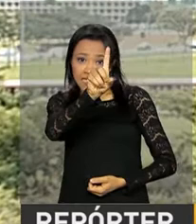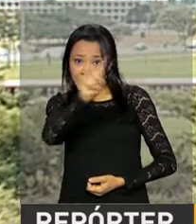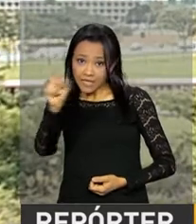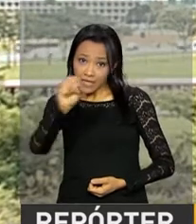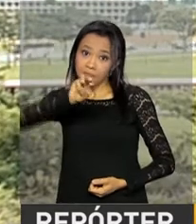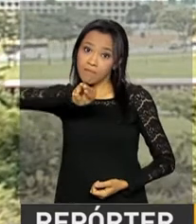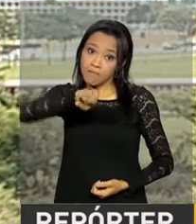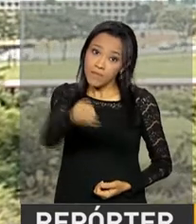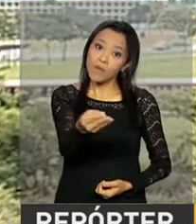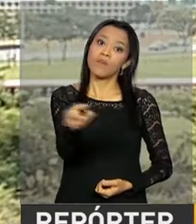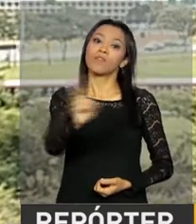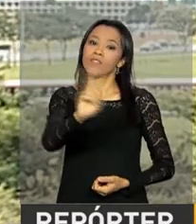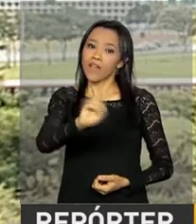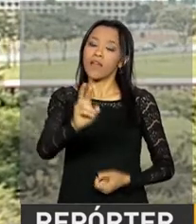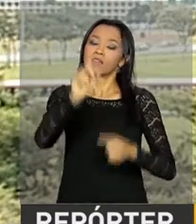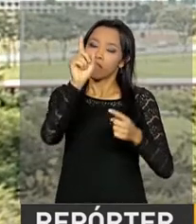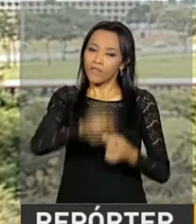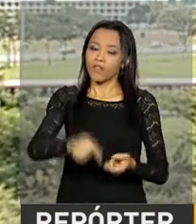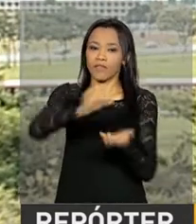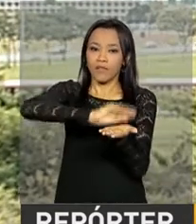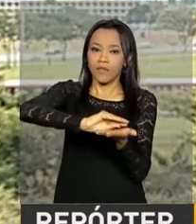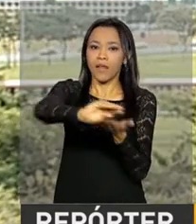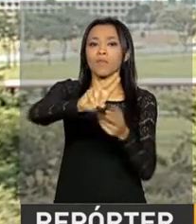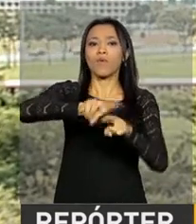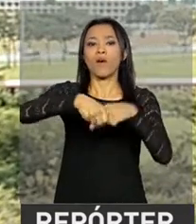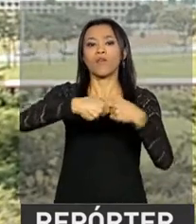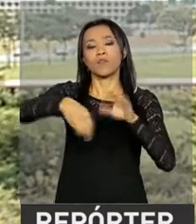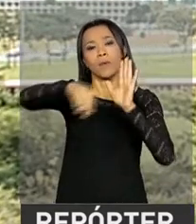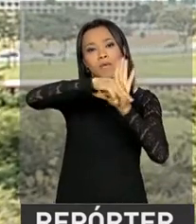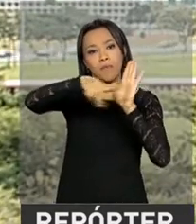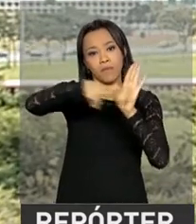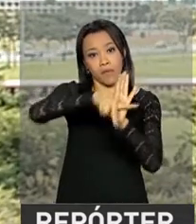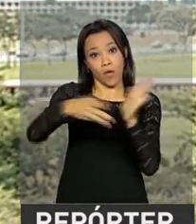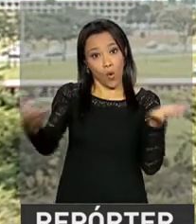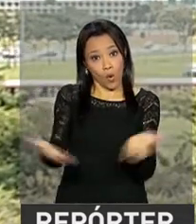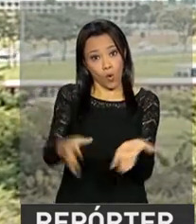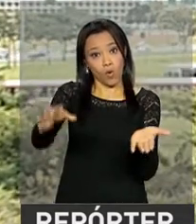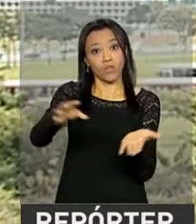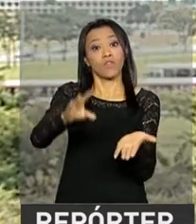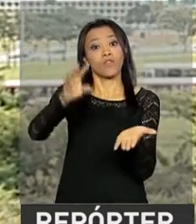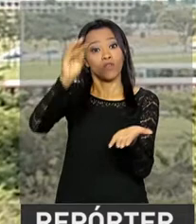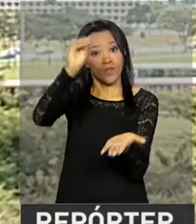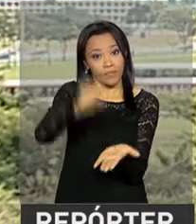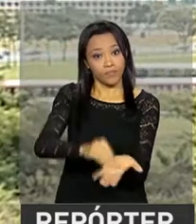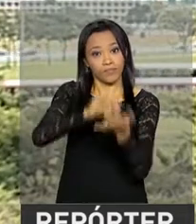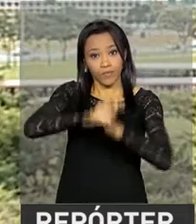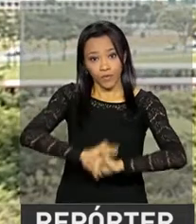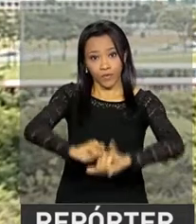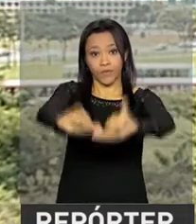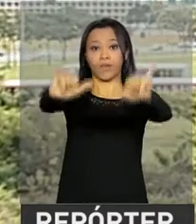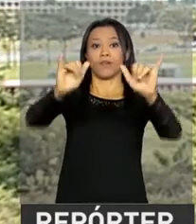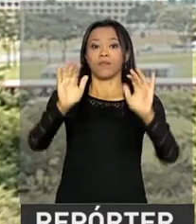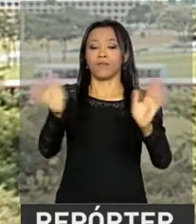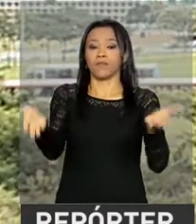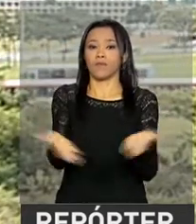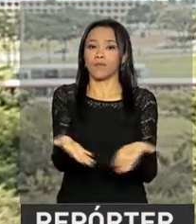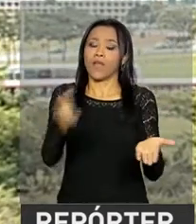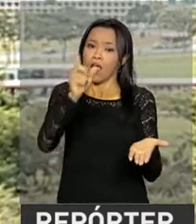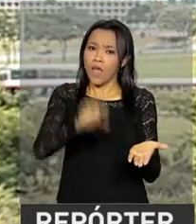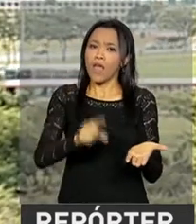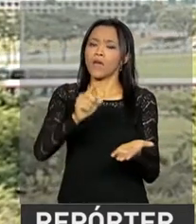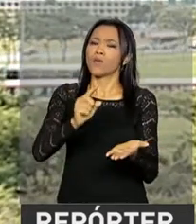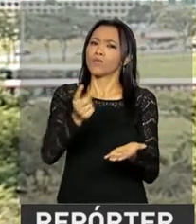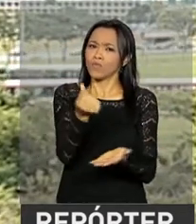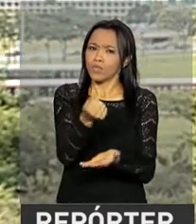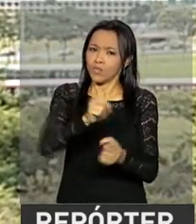reais liberados por medida provisória publicada hoje no Diário Oficial da União. O recurso extra